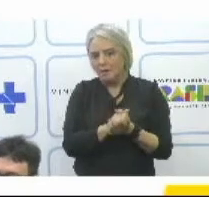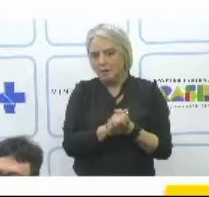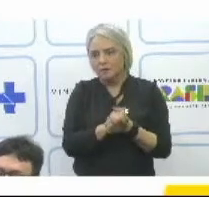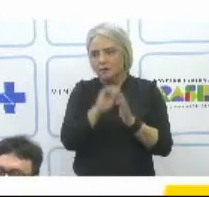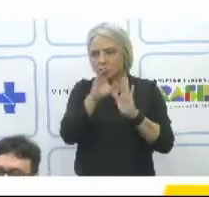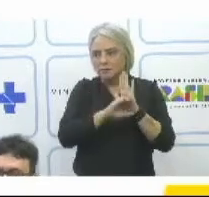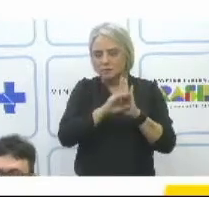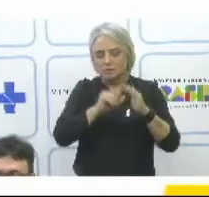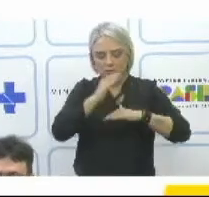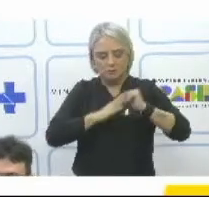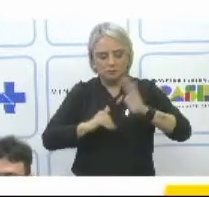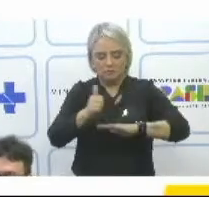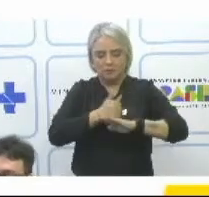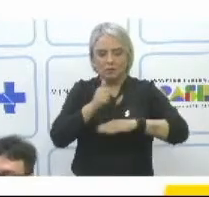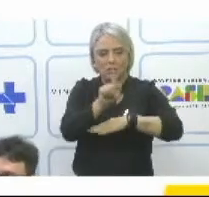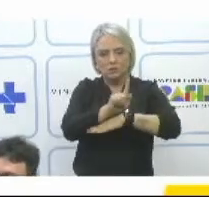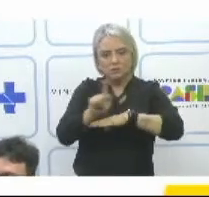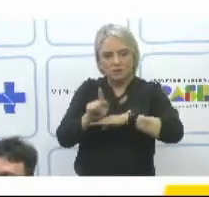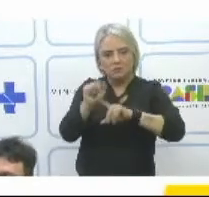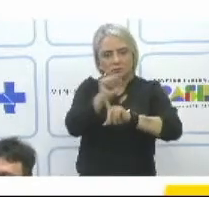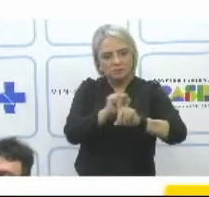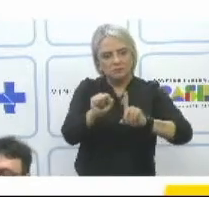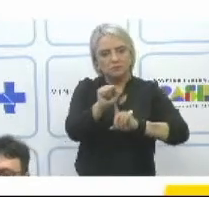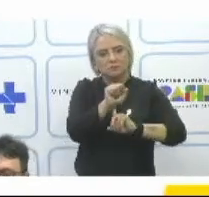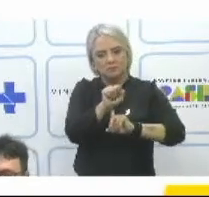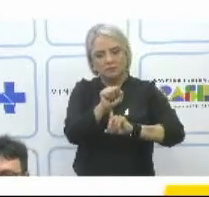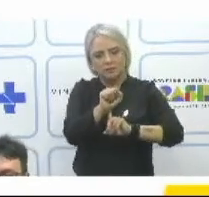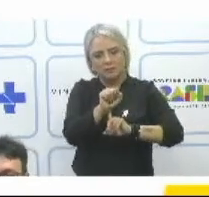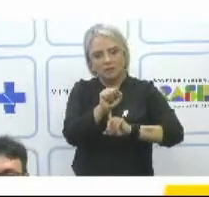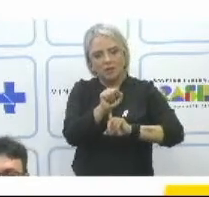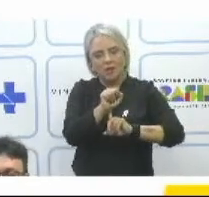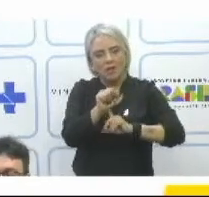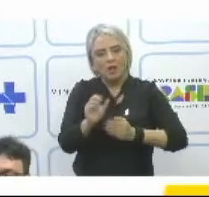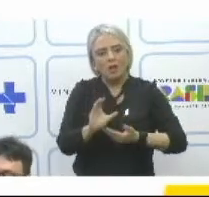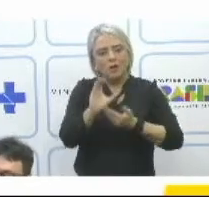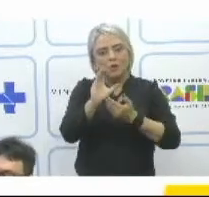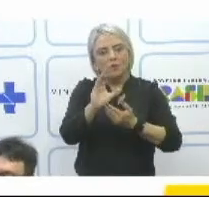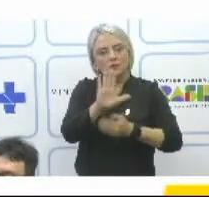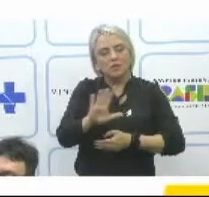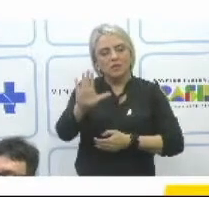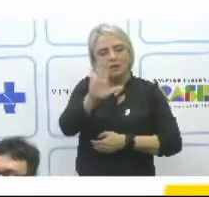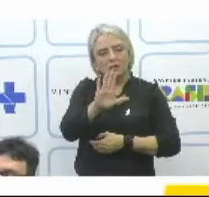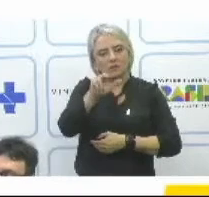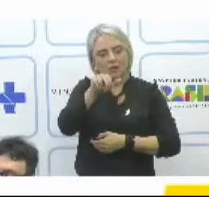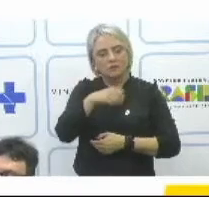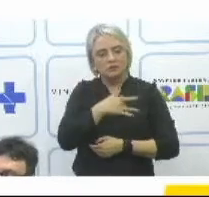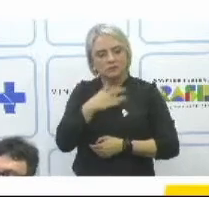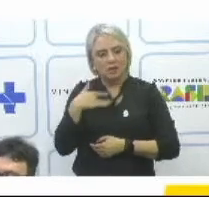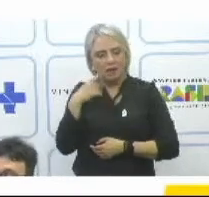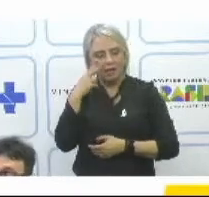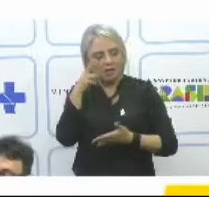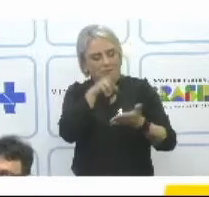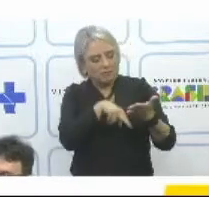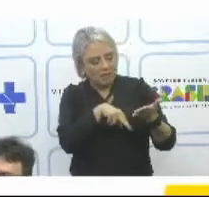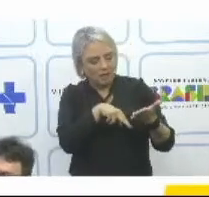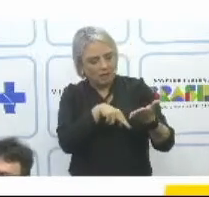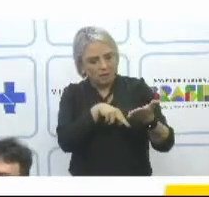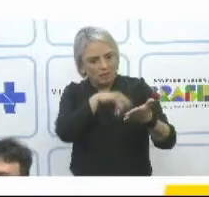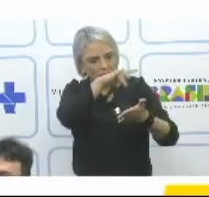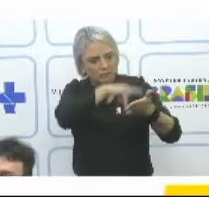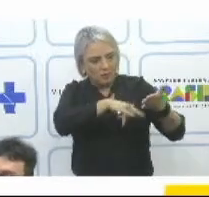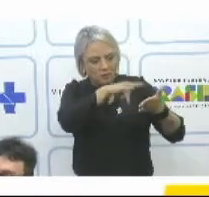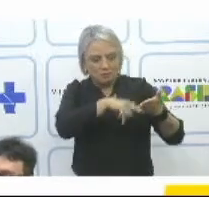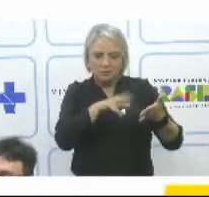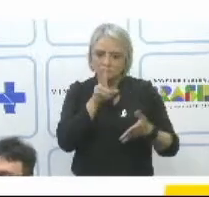conselhos profissionais, com gestores, com a sociedade e o Conselho Nacional de Saúde, né, para revisar e revisitar,